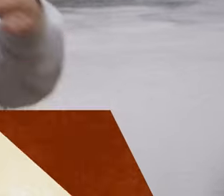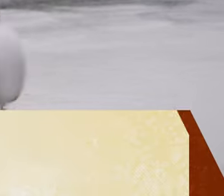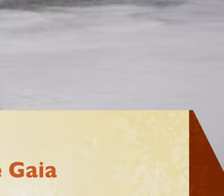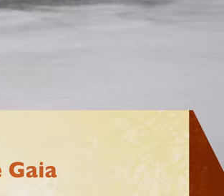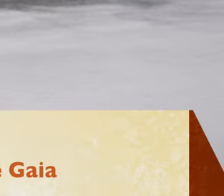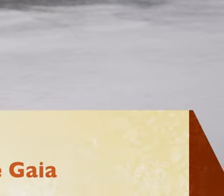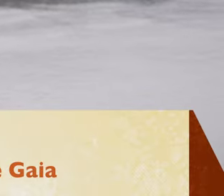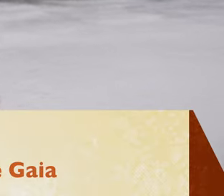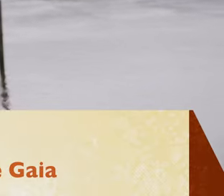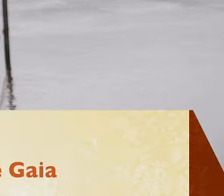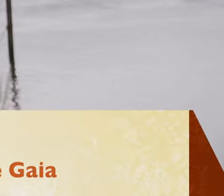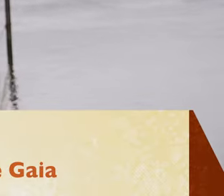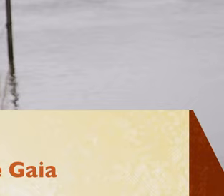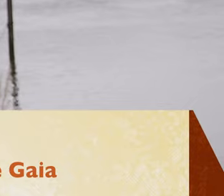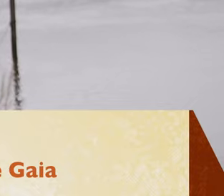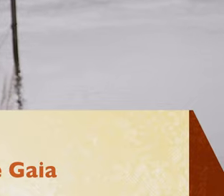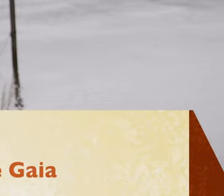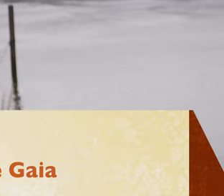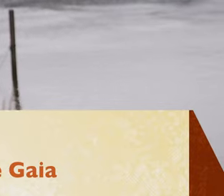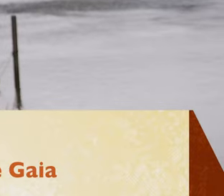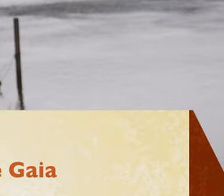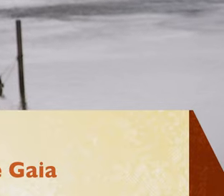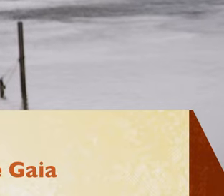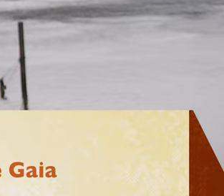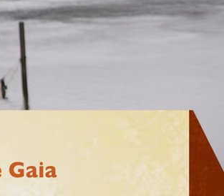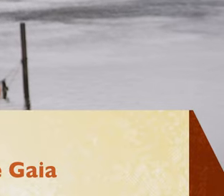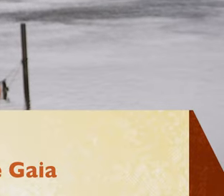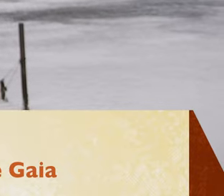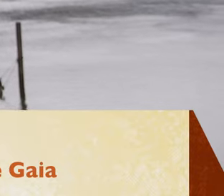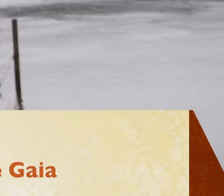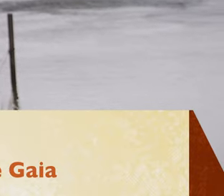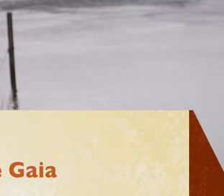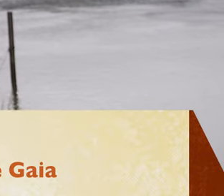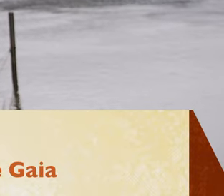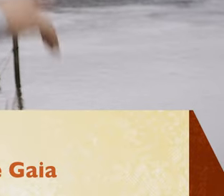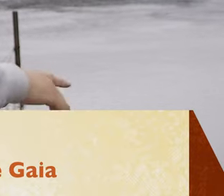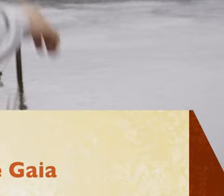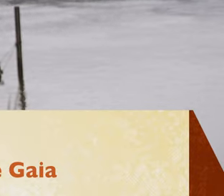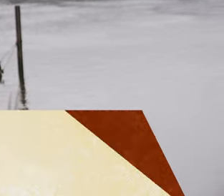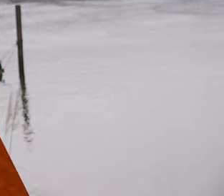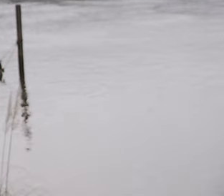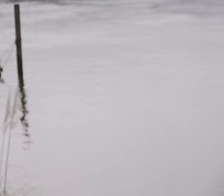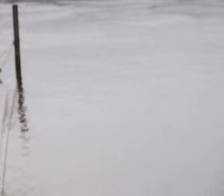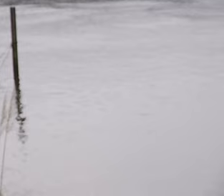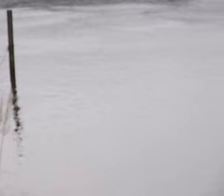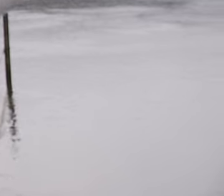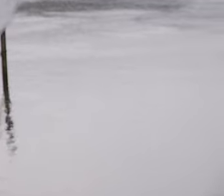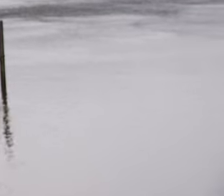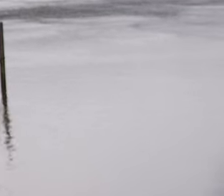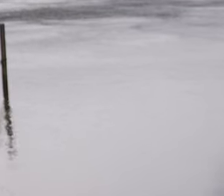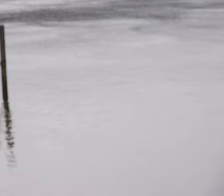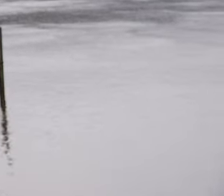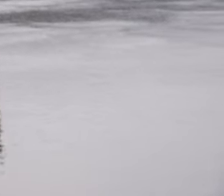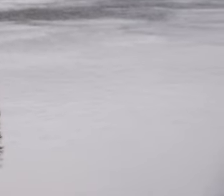Tomás. Eu e os habitantes de Costuma estamos aqui para ajudar, estamos aqui para tentar encontrar a criança. Ontem, a mãe da criança viu um objeto pelo rio